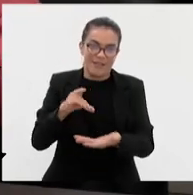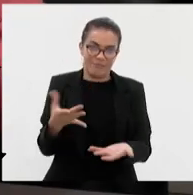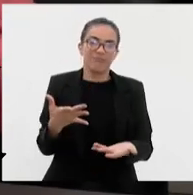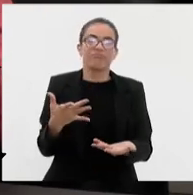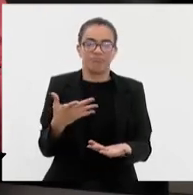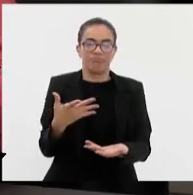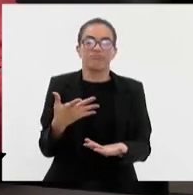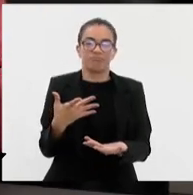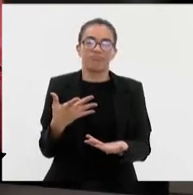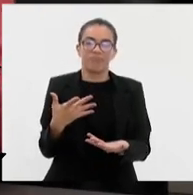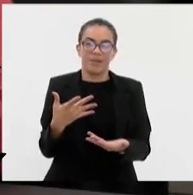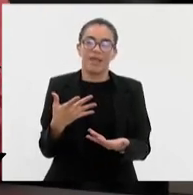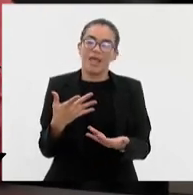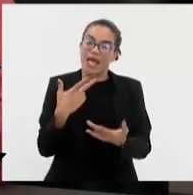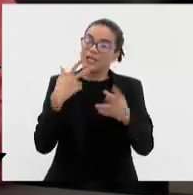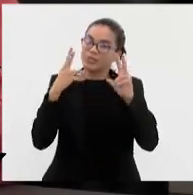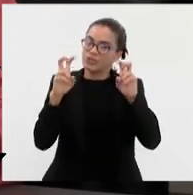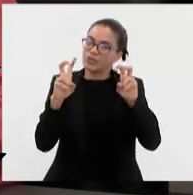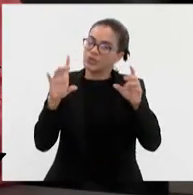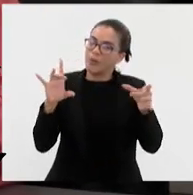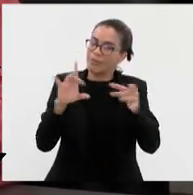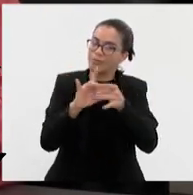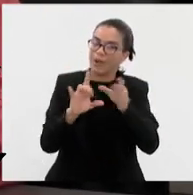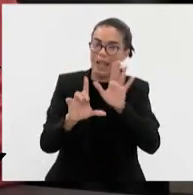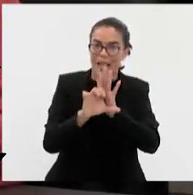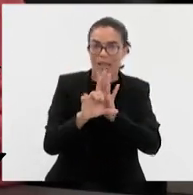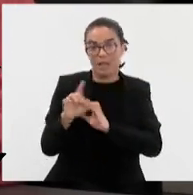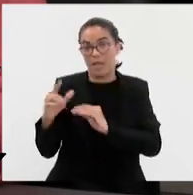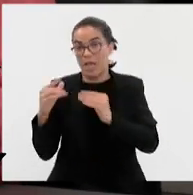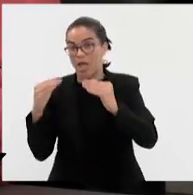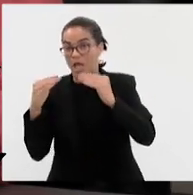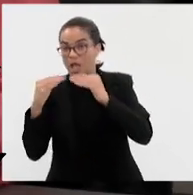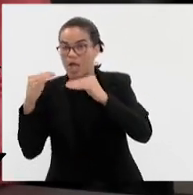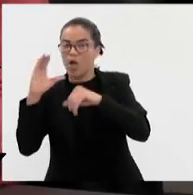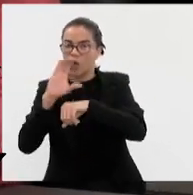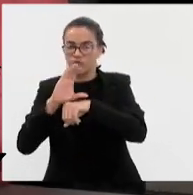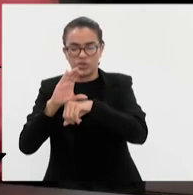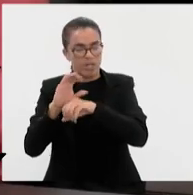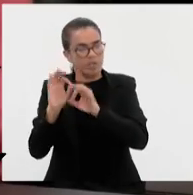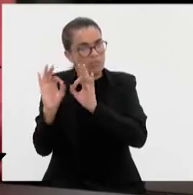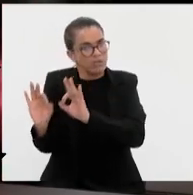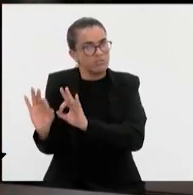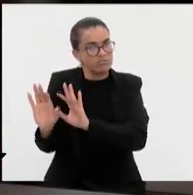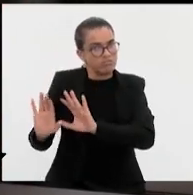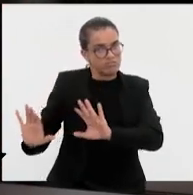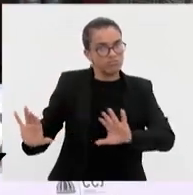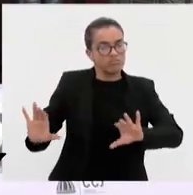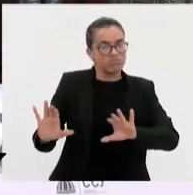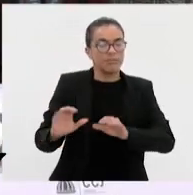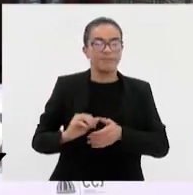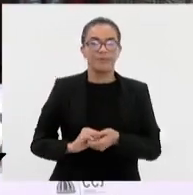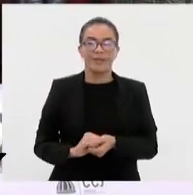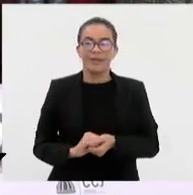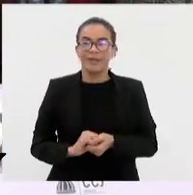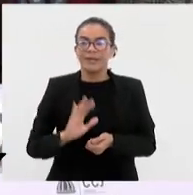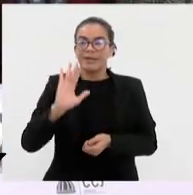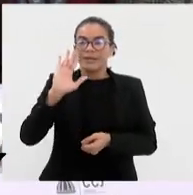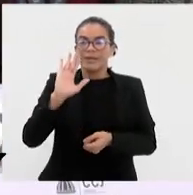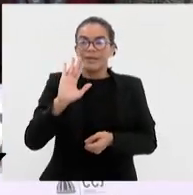dou, mas é nessa questão da legalidade, da inconstitucionalidade, não. Obrigado, presidente. Eu sou presidente. Pois